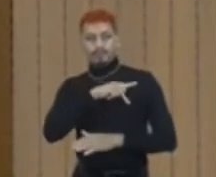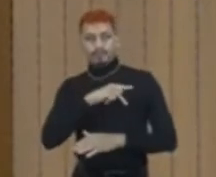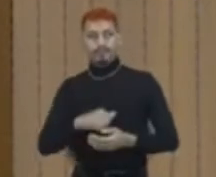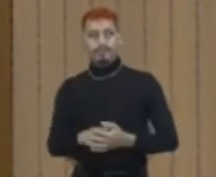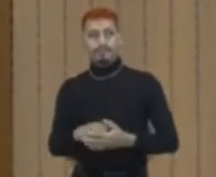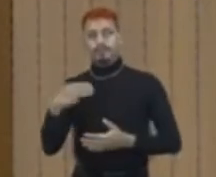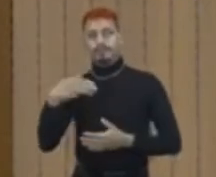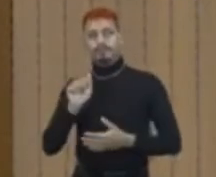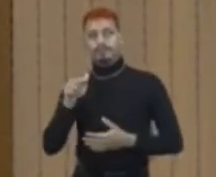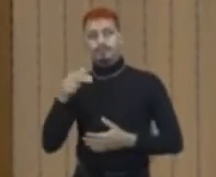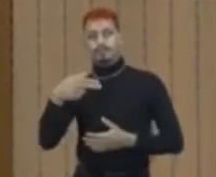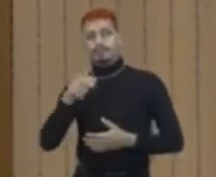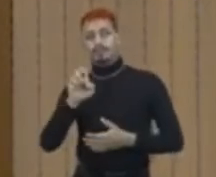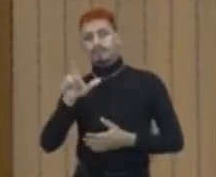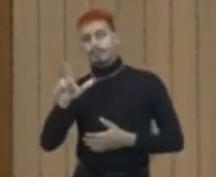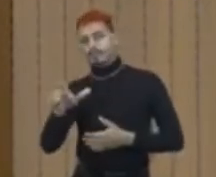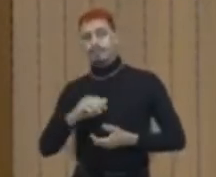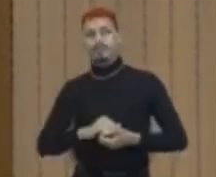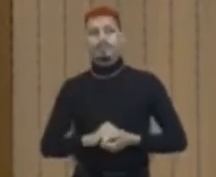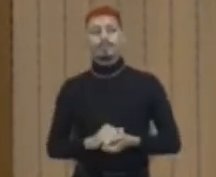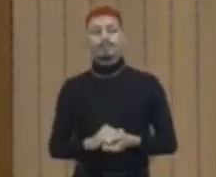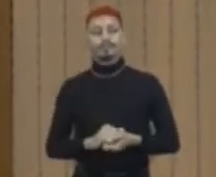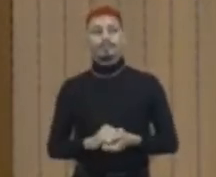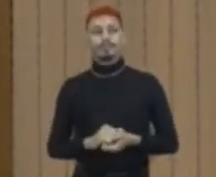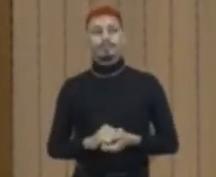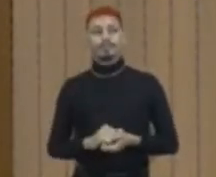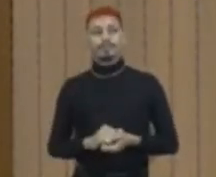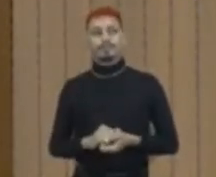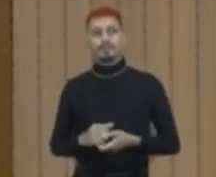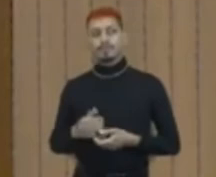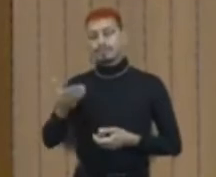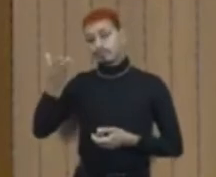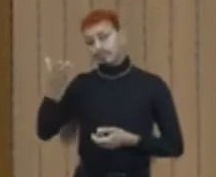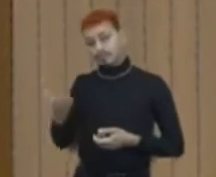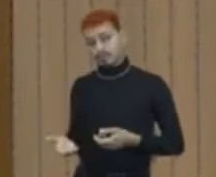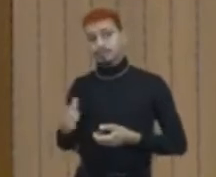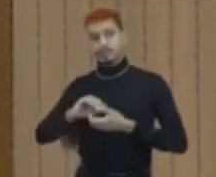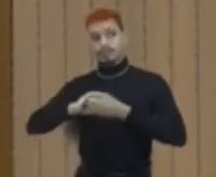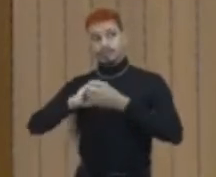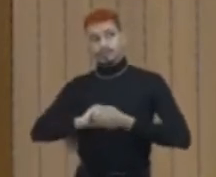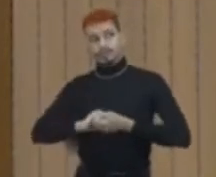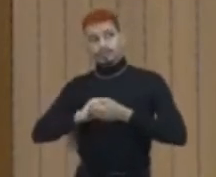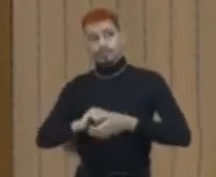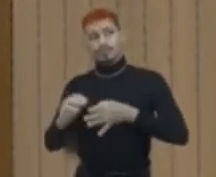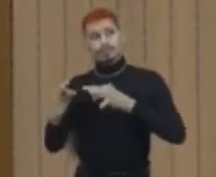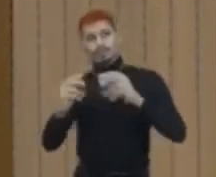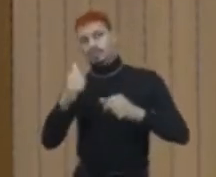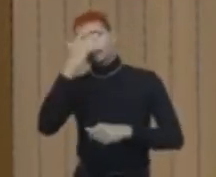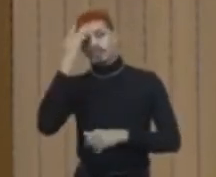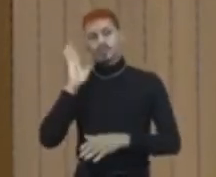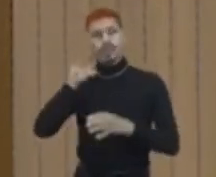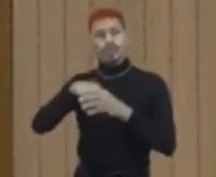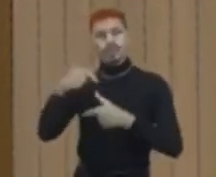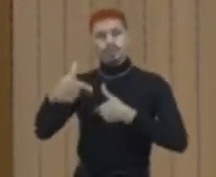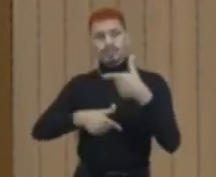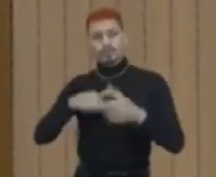Dr. Manuel Vitor Serene Murrieta e Tavares, na pessoa de quem cumprimento todos os